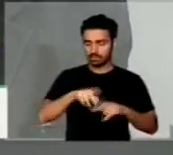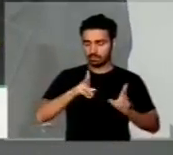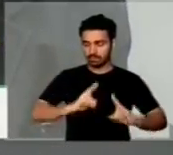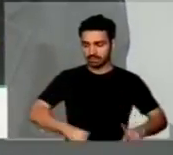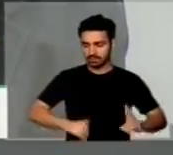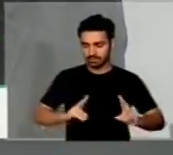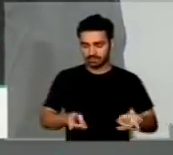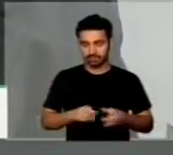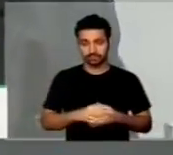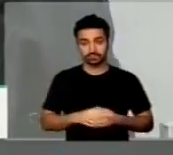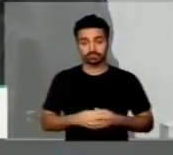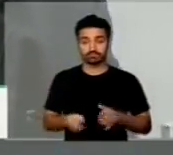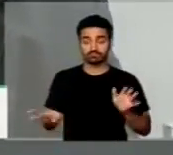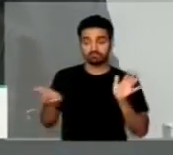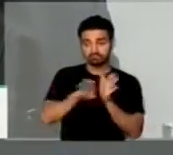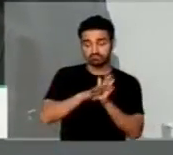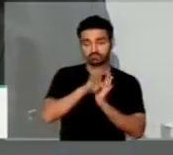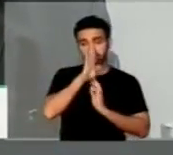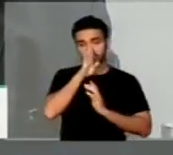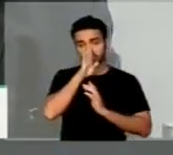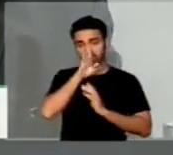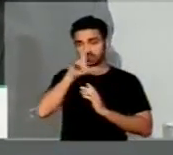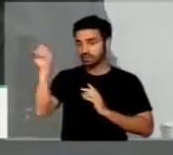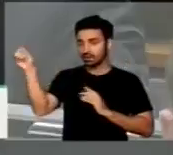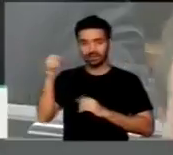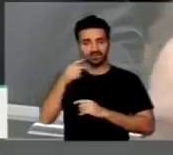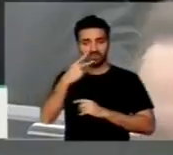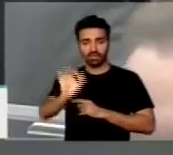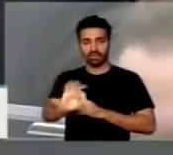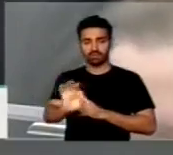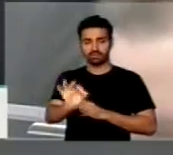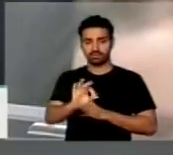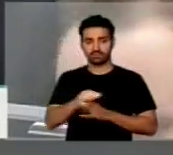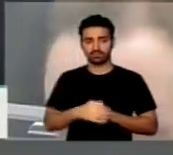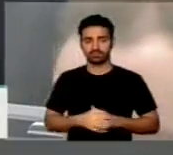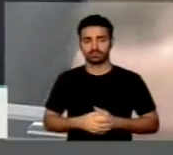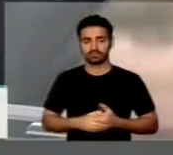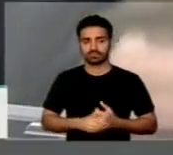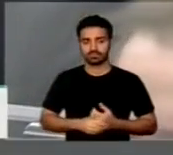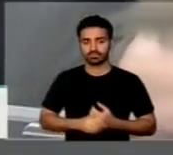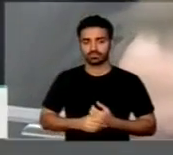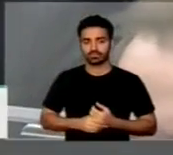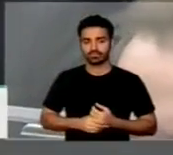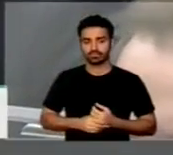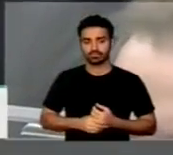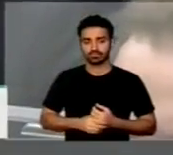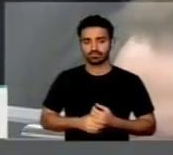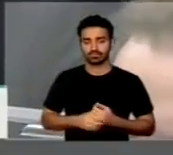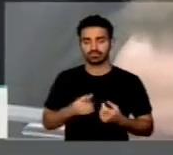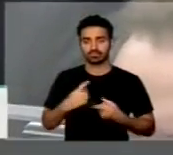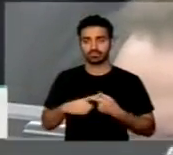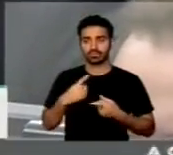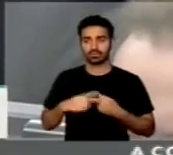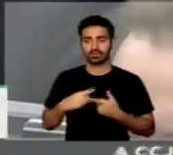E eu entrei quieto e saí calado daquela sessão, porque eu não podia